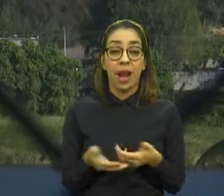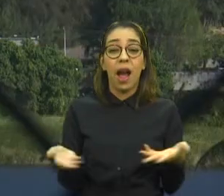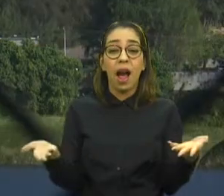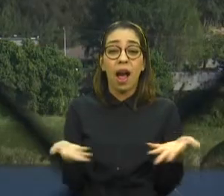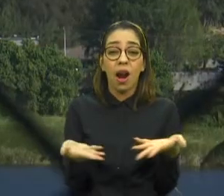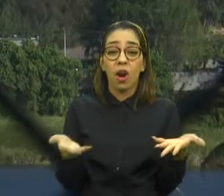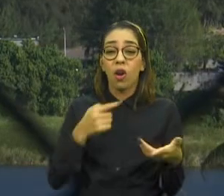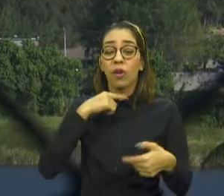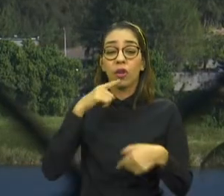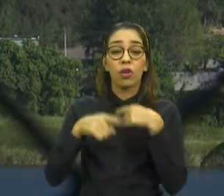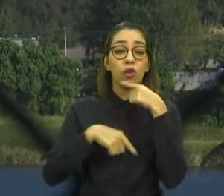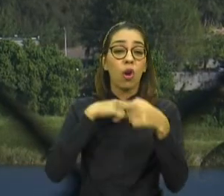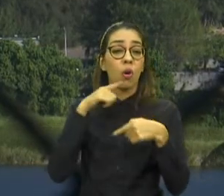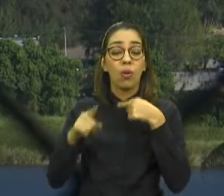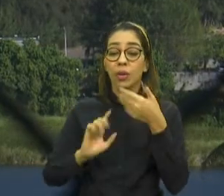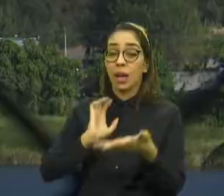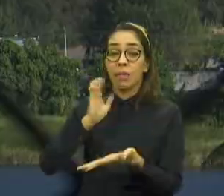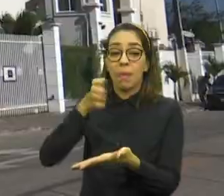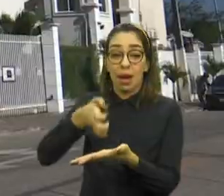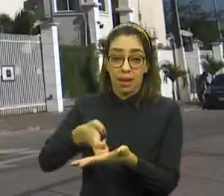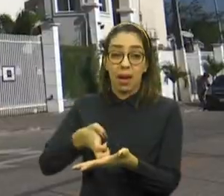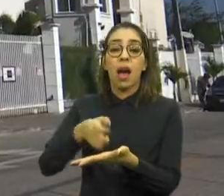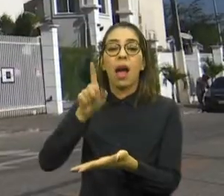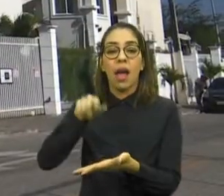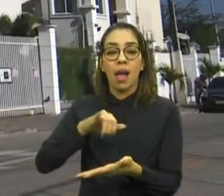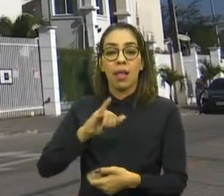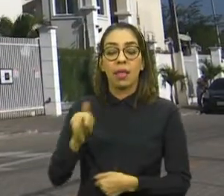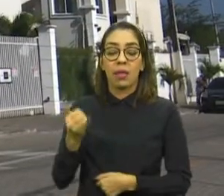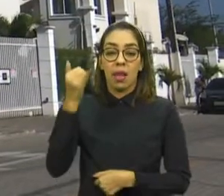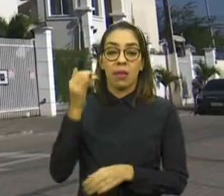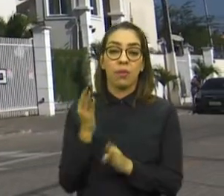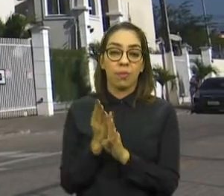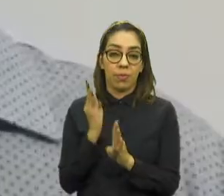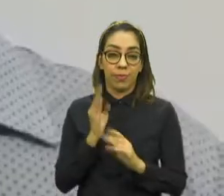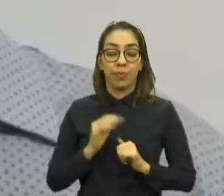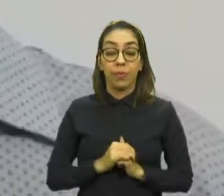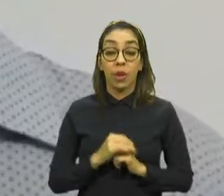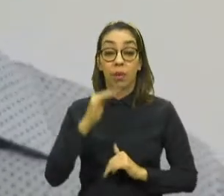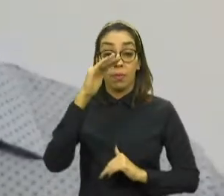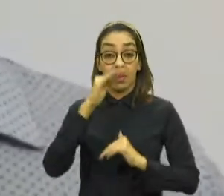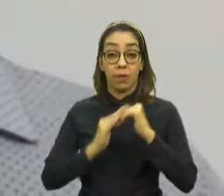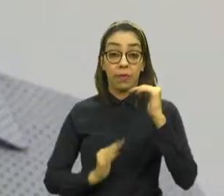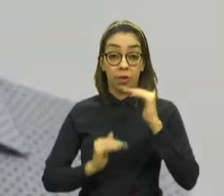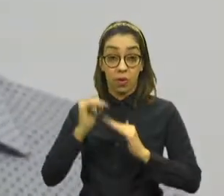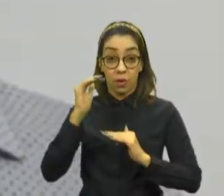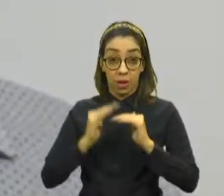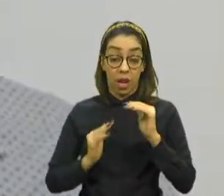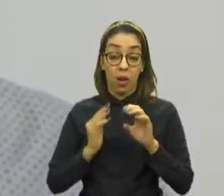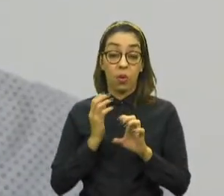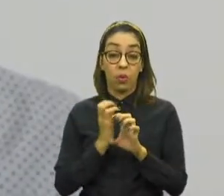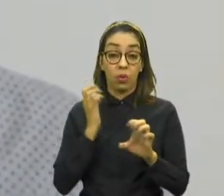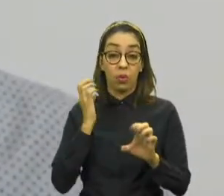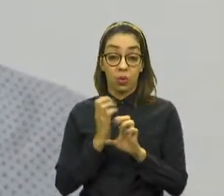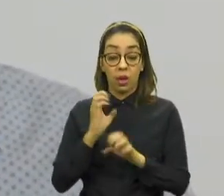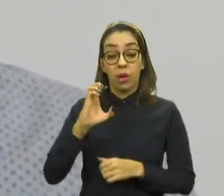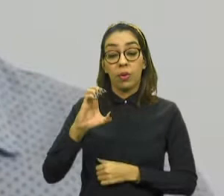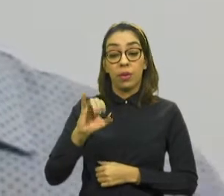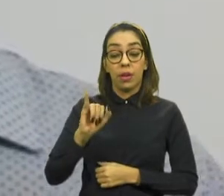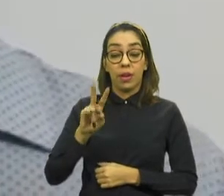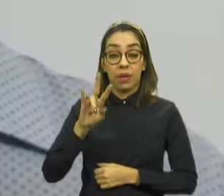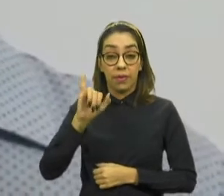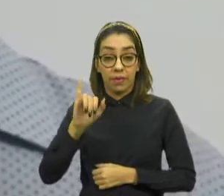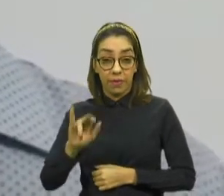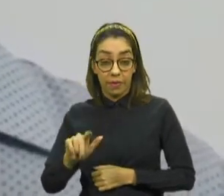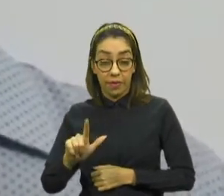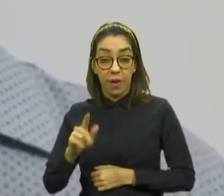aumento das taxas de financiamento no Brasil. Profissional na construção civil, Leonardo Perdigão destaca que, apesar das